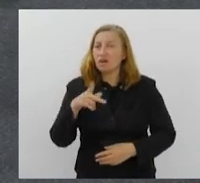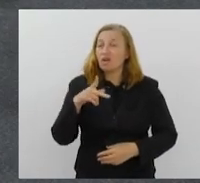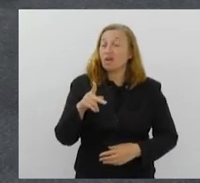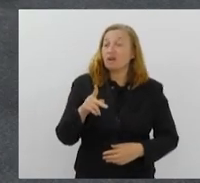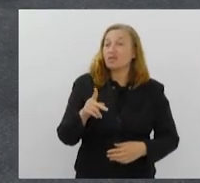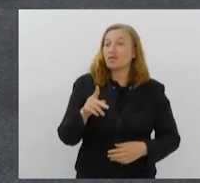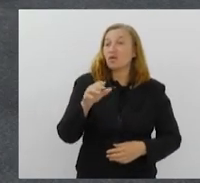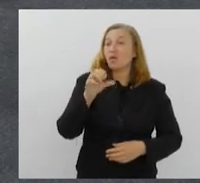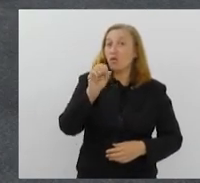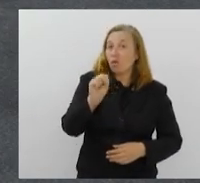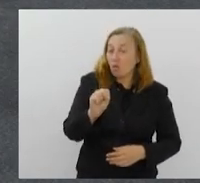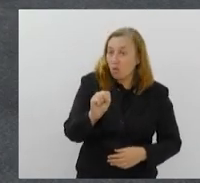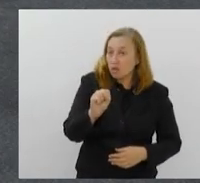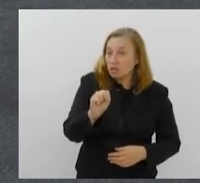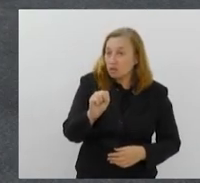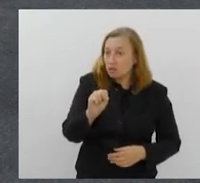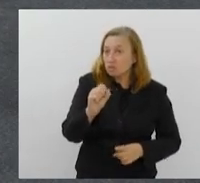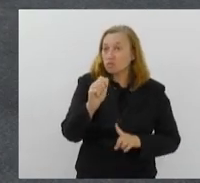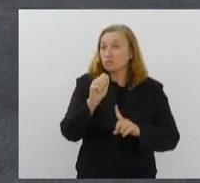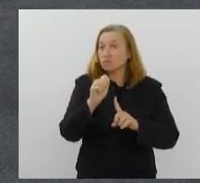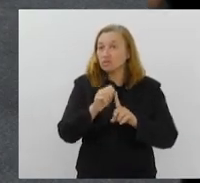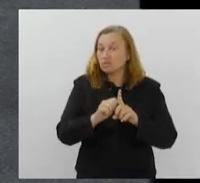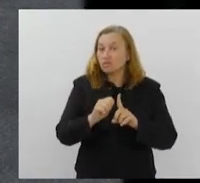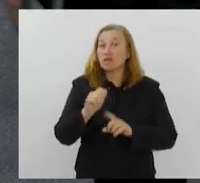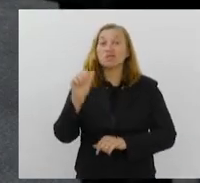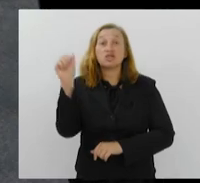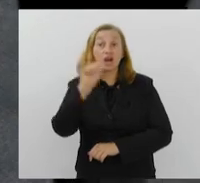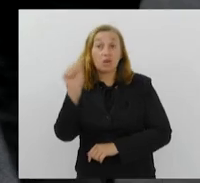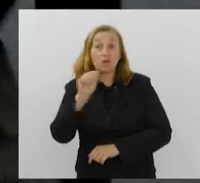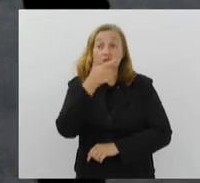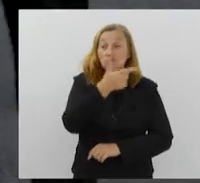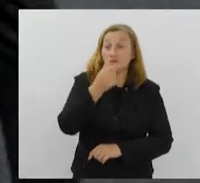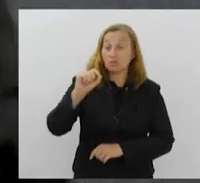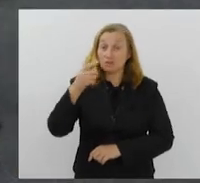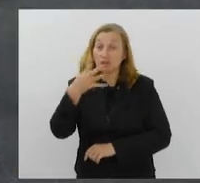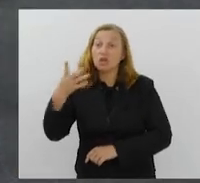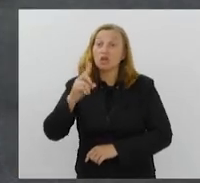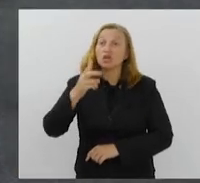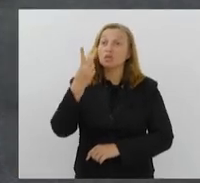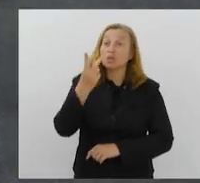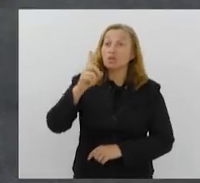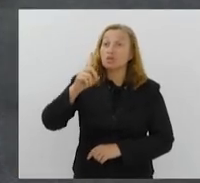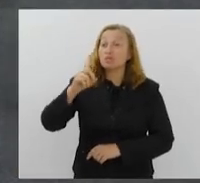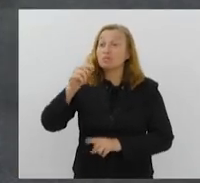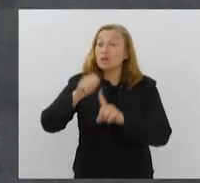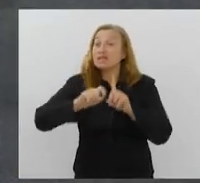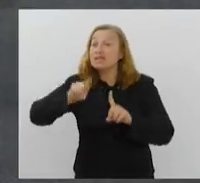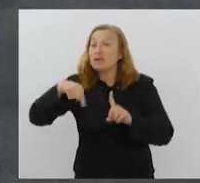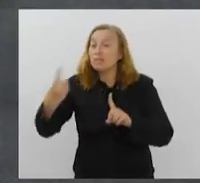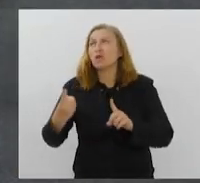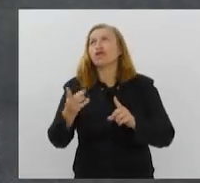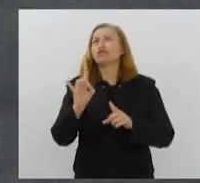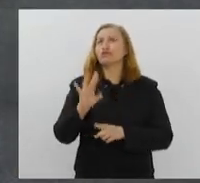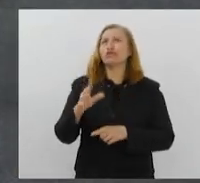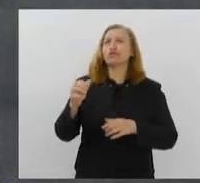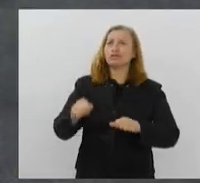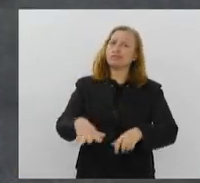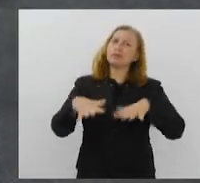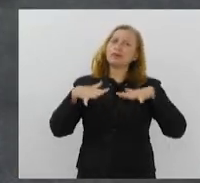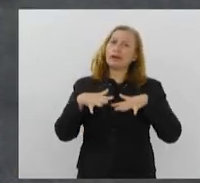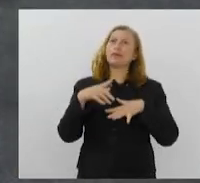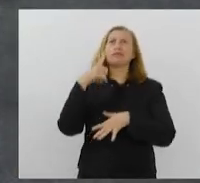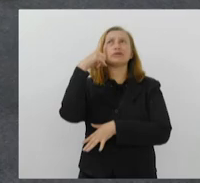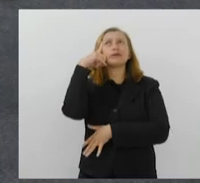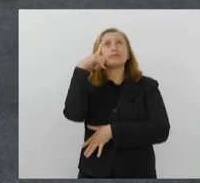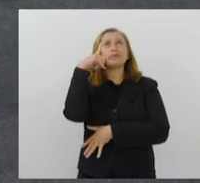8/8/24, 2 meses depois, só se o plenário fosse composto de 70 videntes para adivinhar o que, é